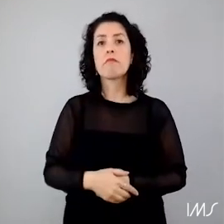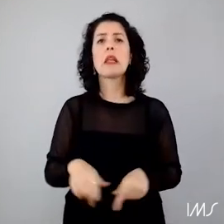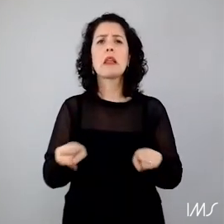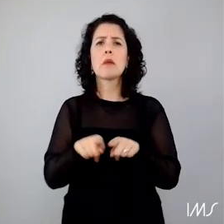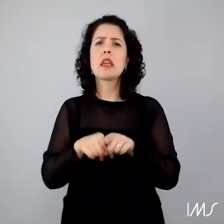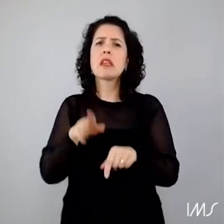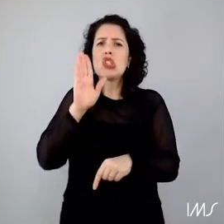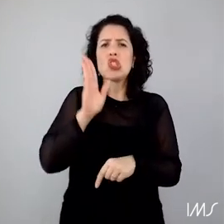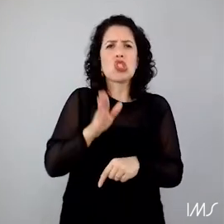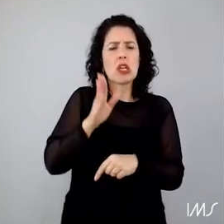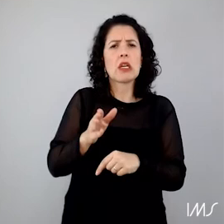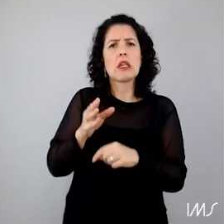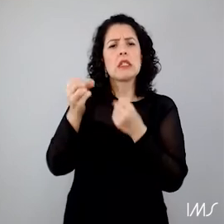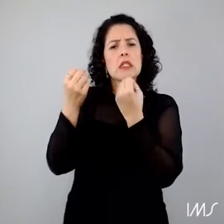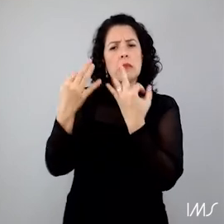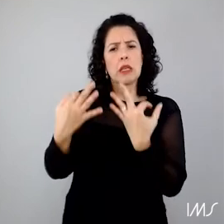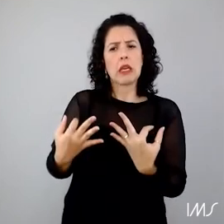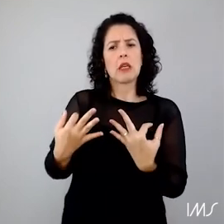E já mencionado